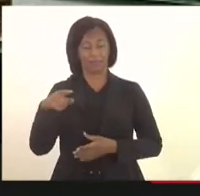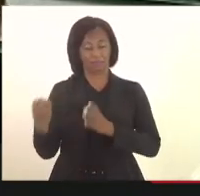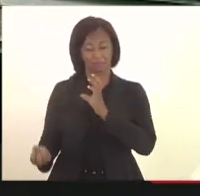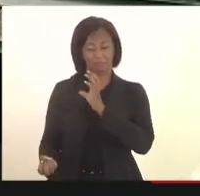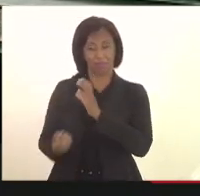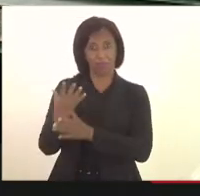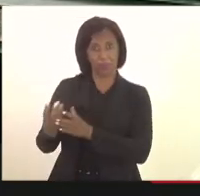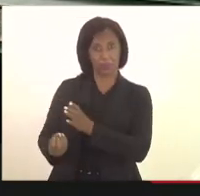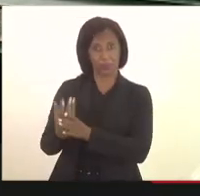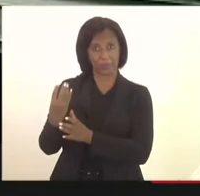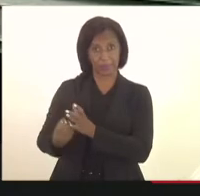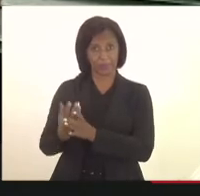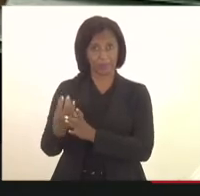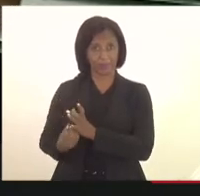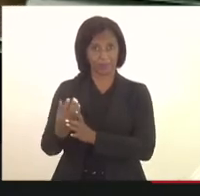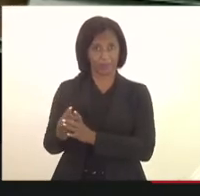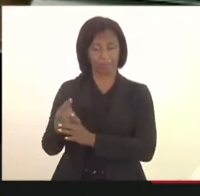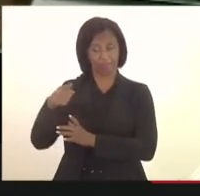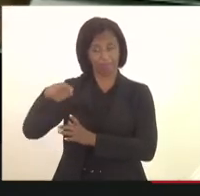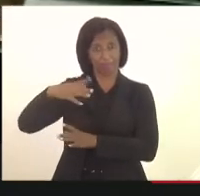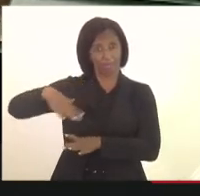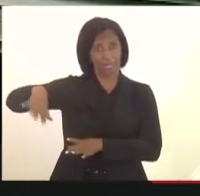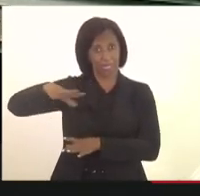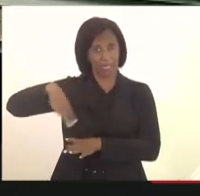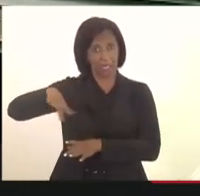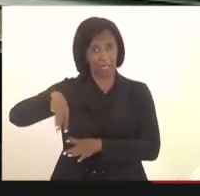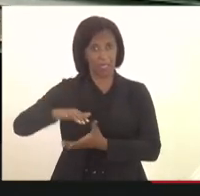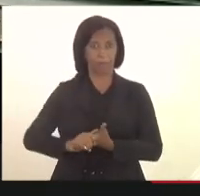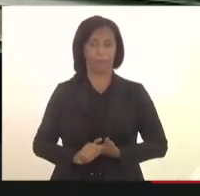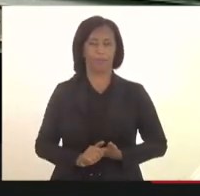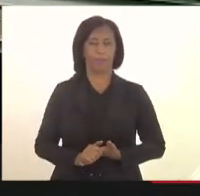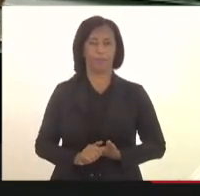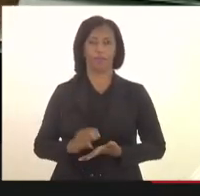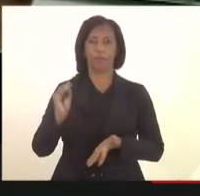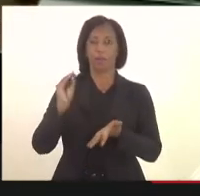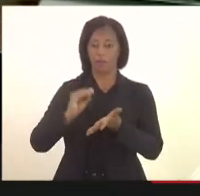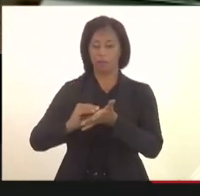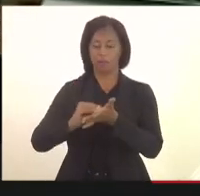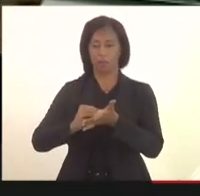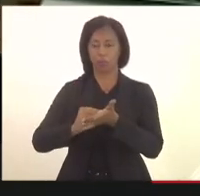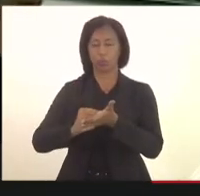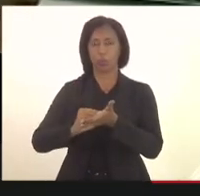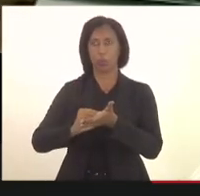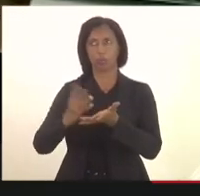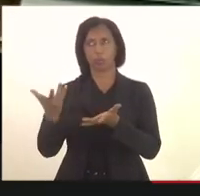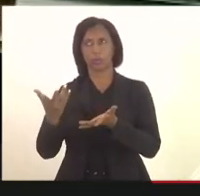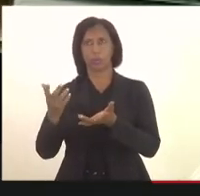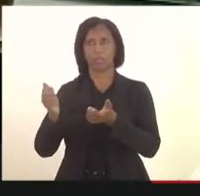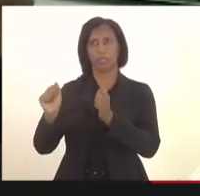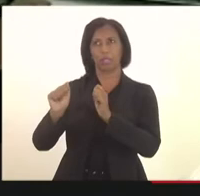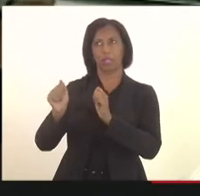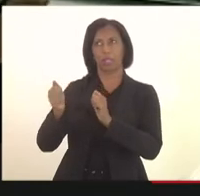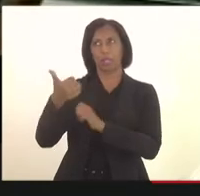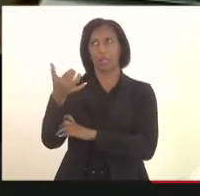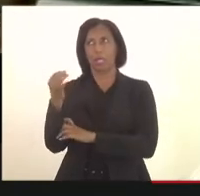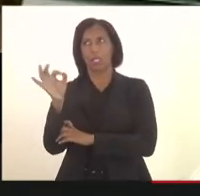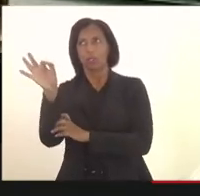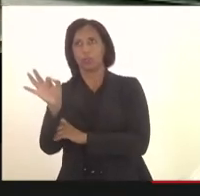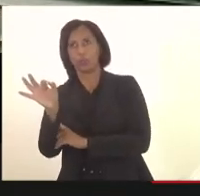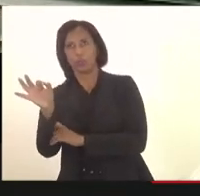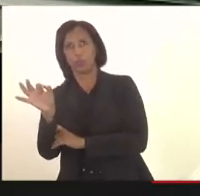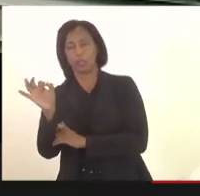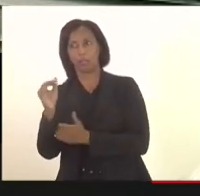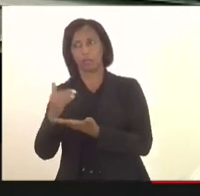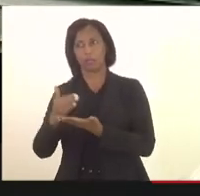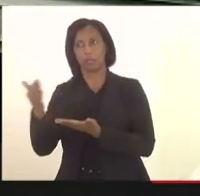produção daquele campo, aí não ficou claro se é o 10% dele ou os 100% do